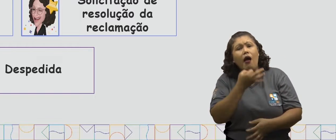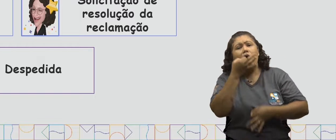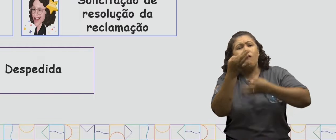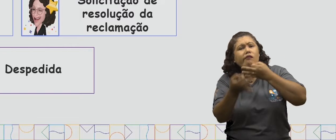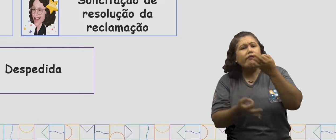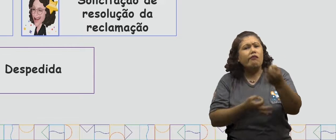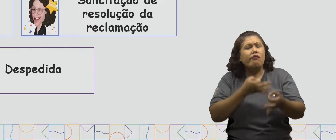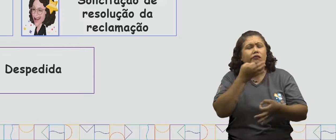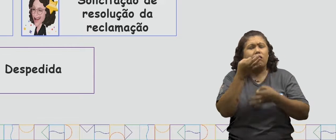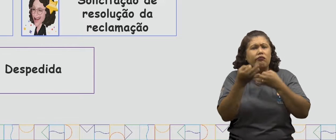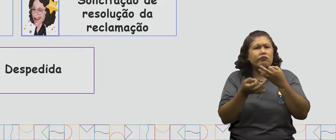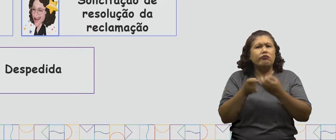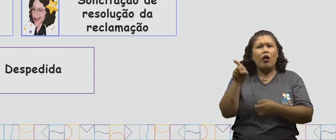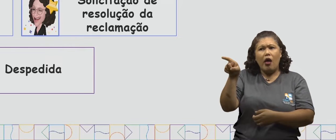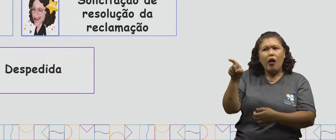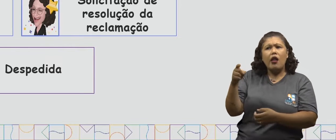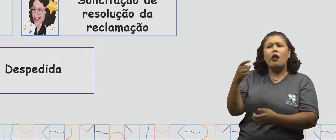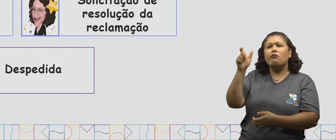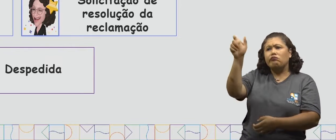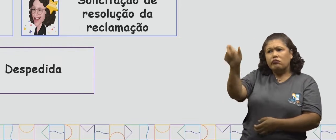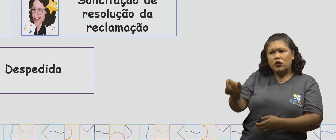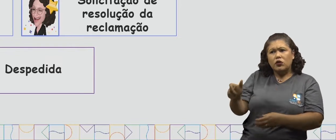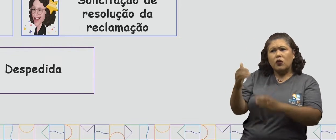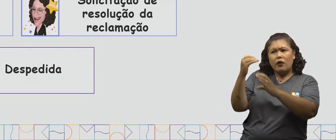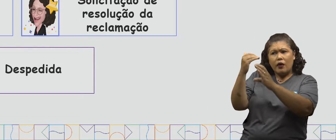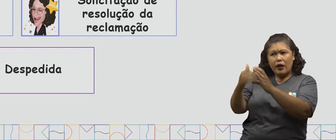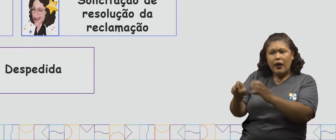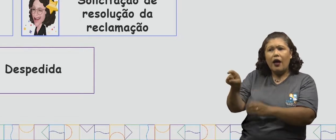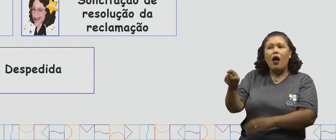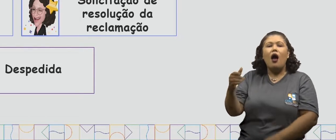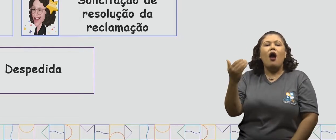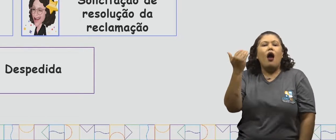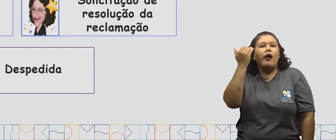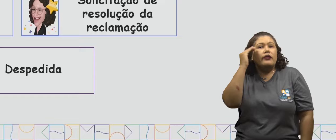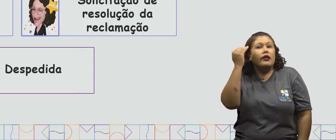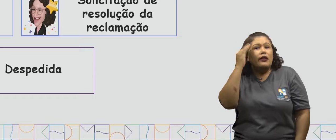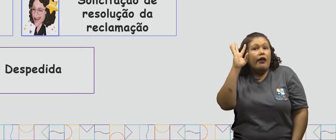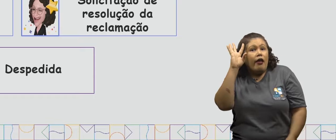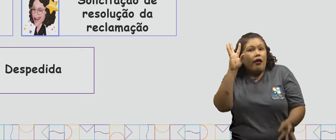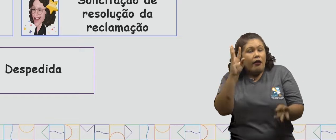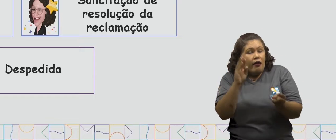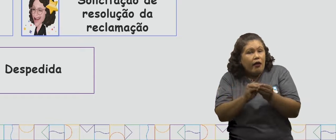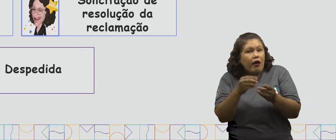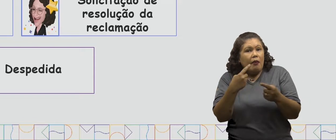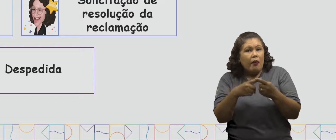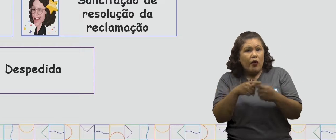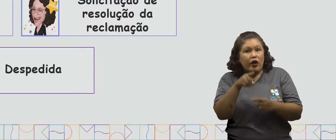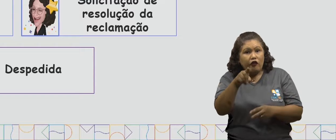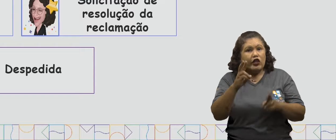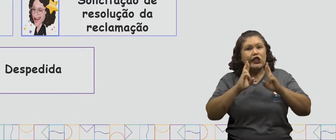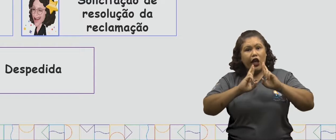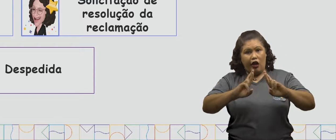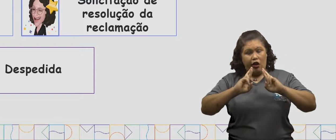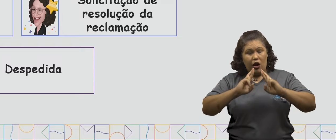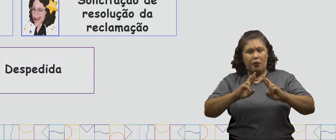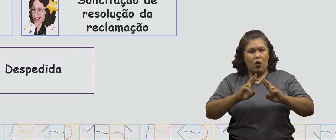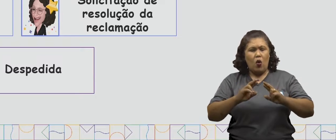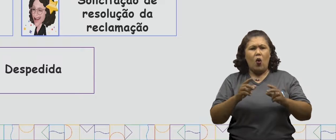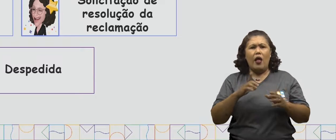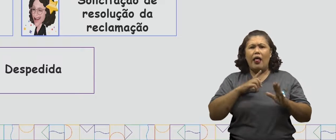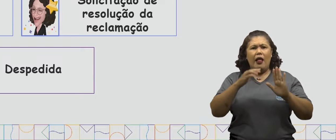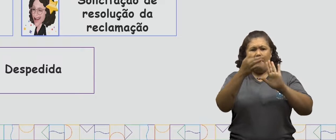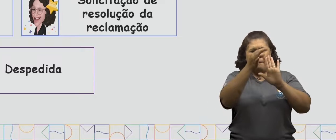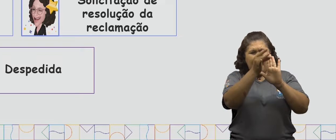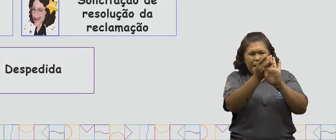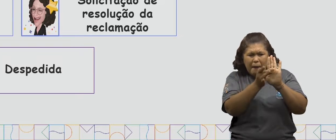escreve a carta confirme a sua chateação com algo. Lembre-se de que a carta não possui limites de linhas e